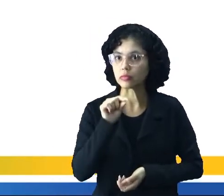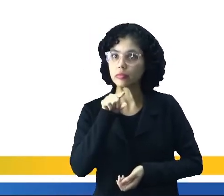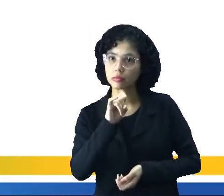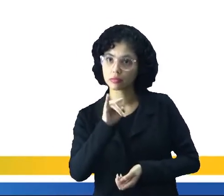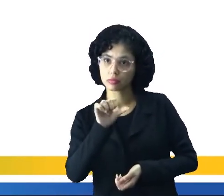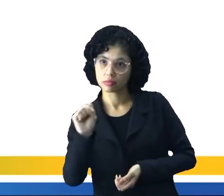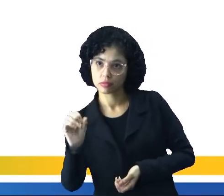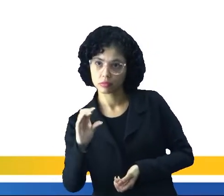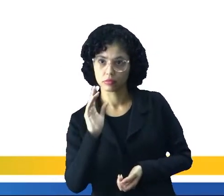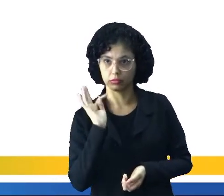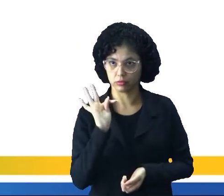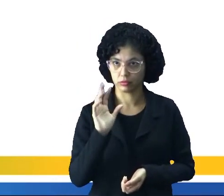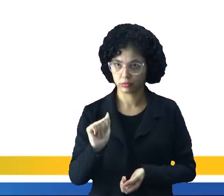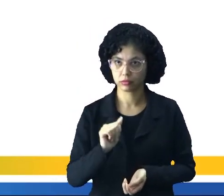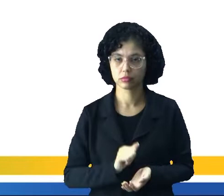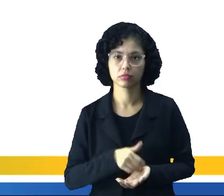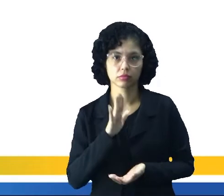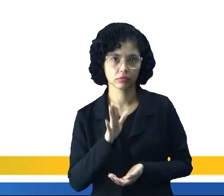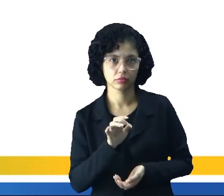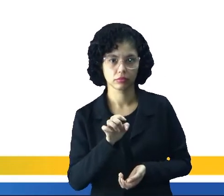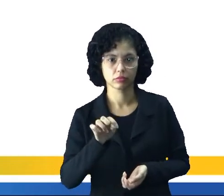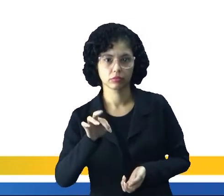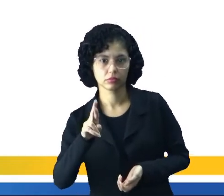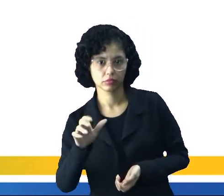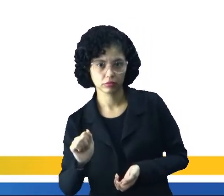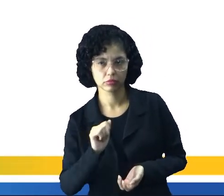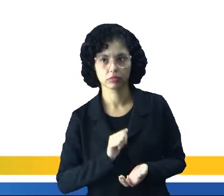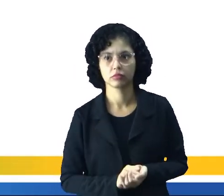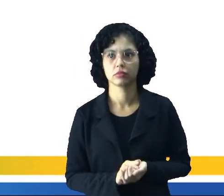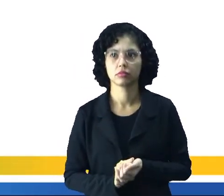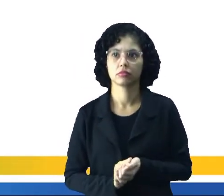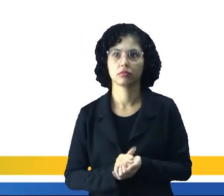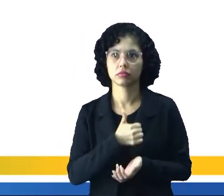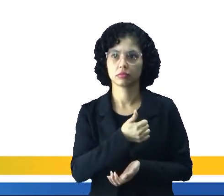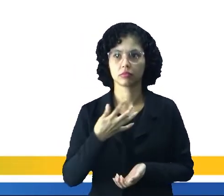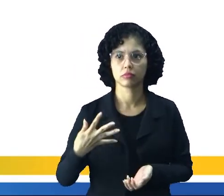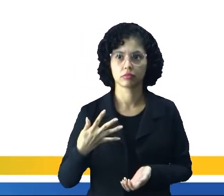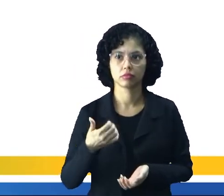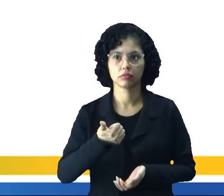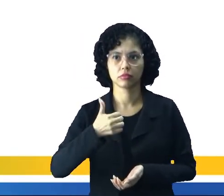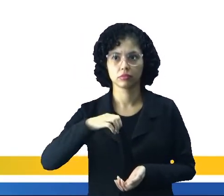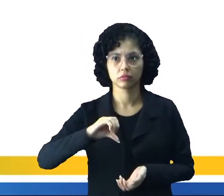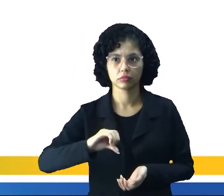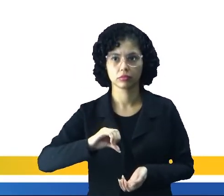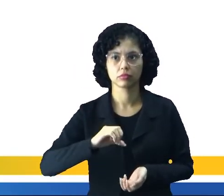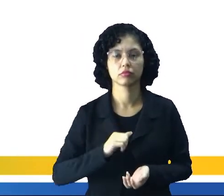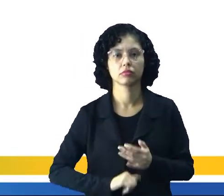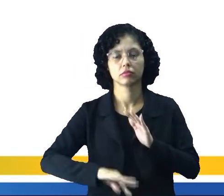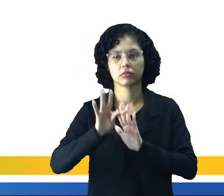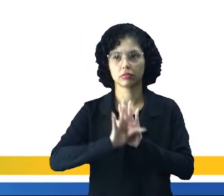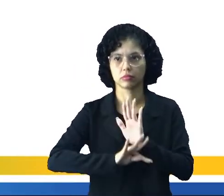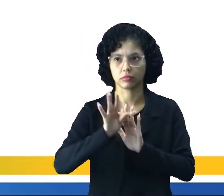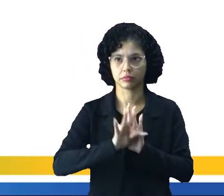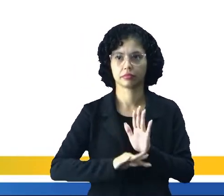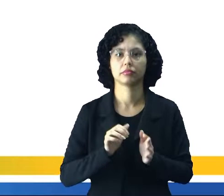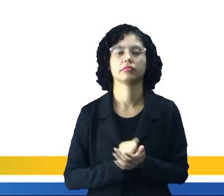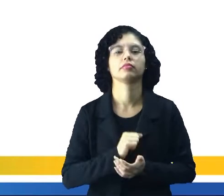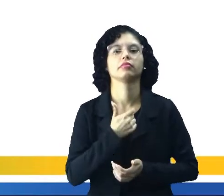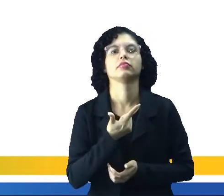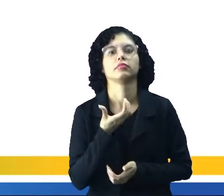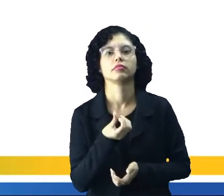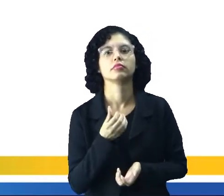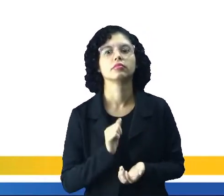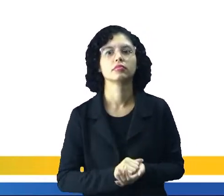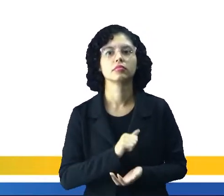isso e de tá, que é o verbo estar, né? Nas linhas 14 e 19 lá do texto, 26 a 29, né? Nas quais se